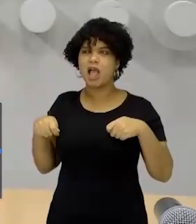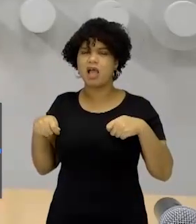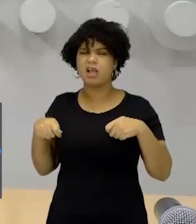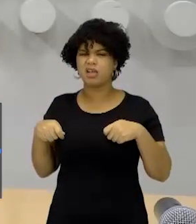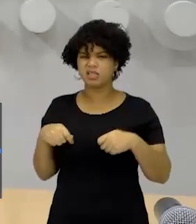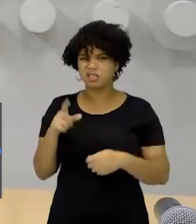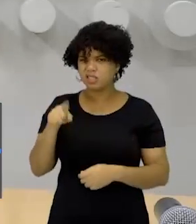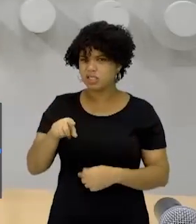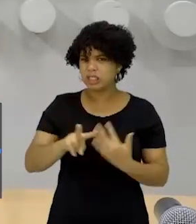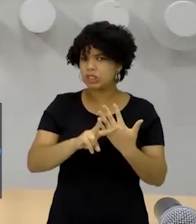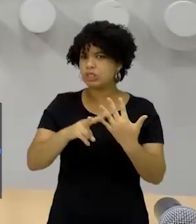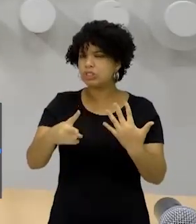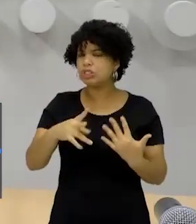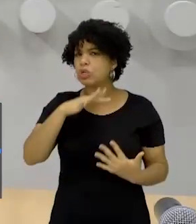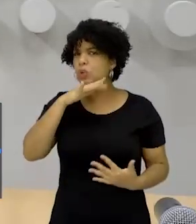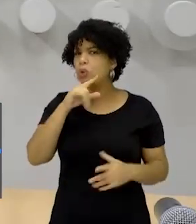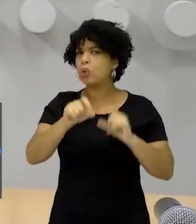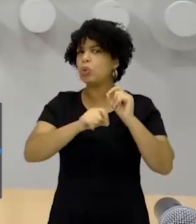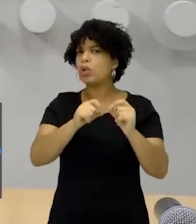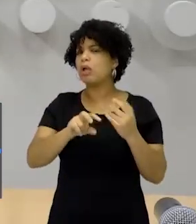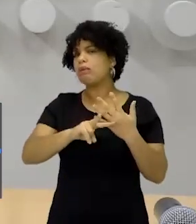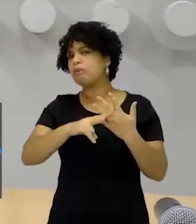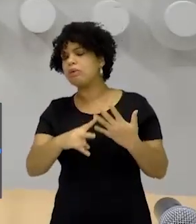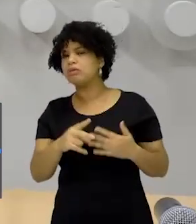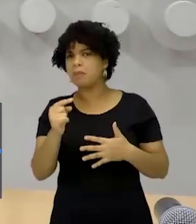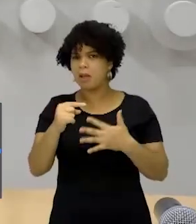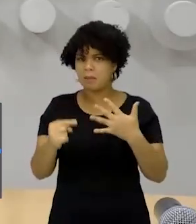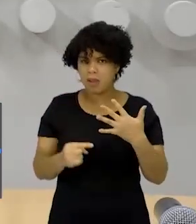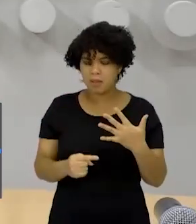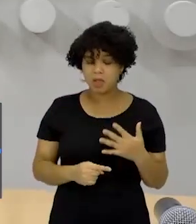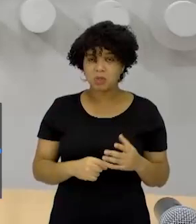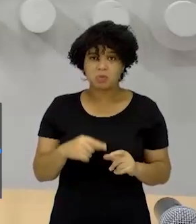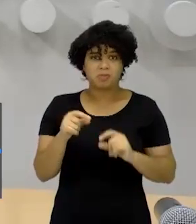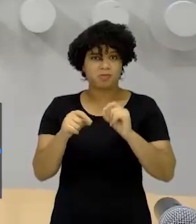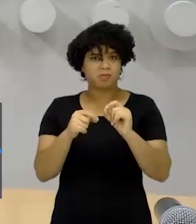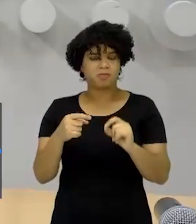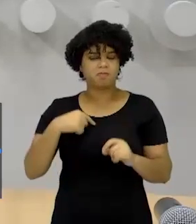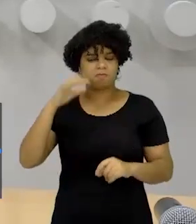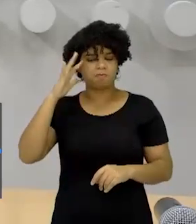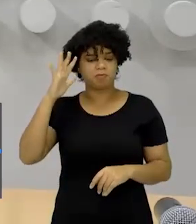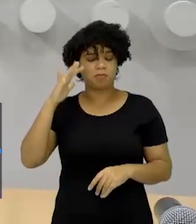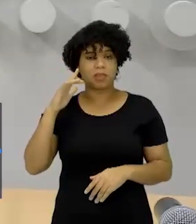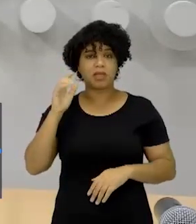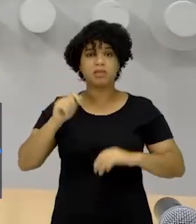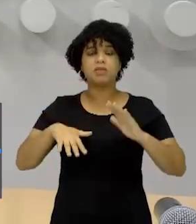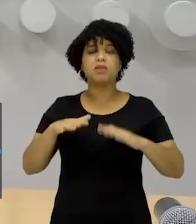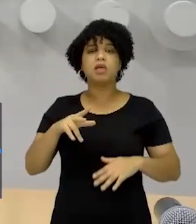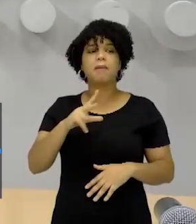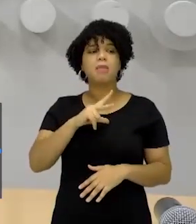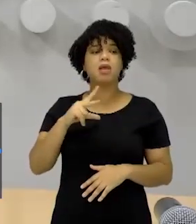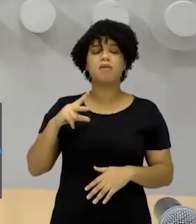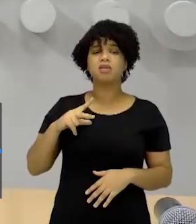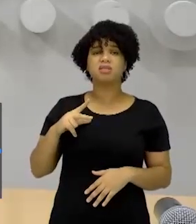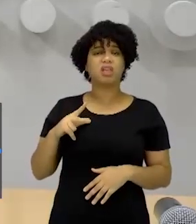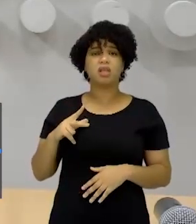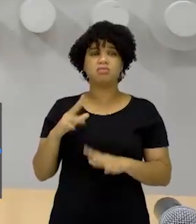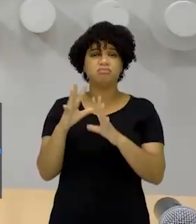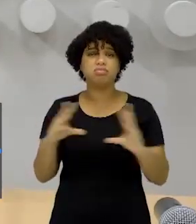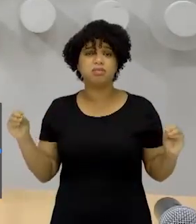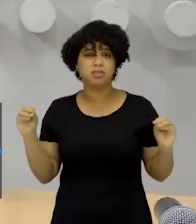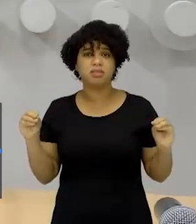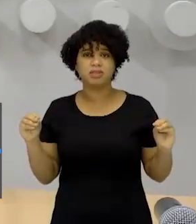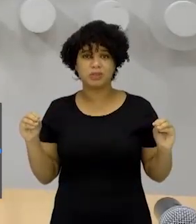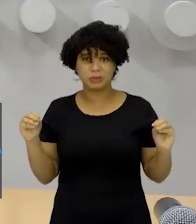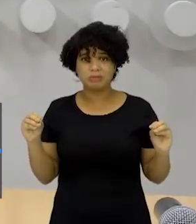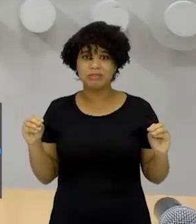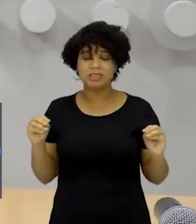rede qualquer, nossa privacidade deixa de existir, podemos ser expostos a qualquer momento a toda sorte de situações.